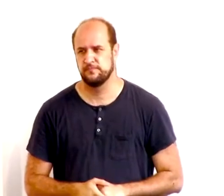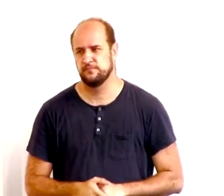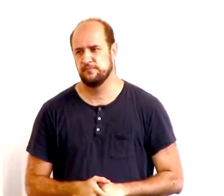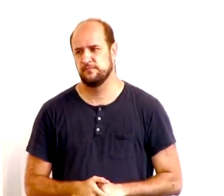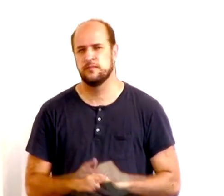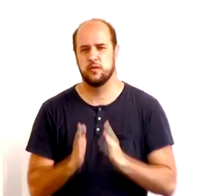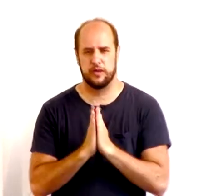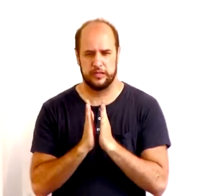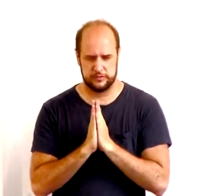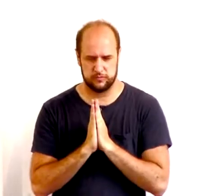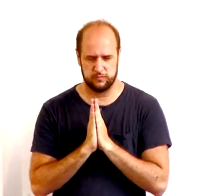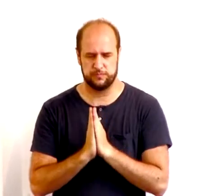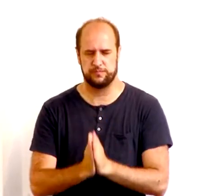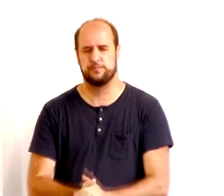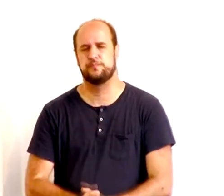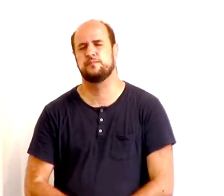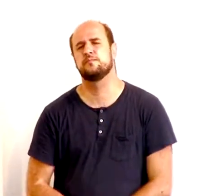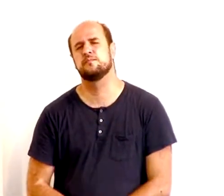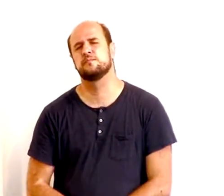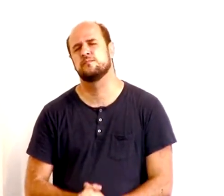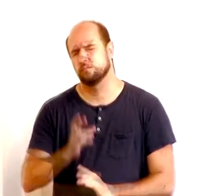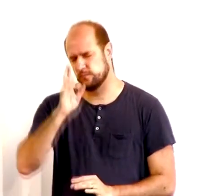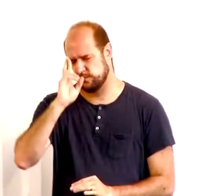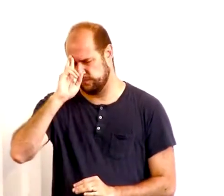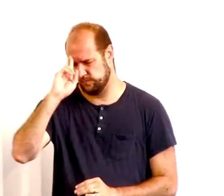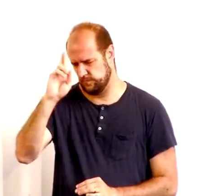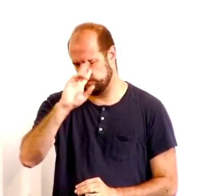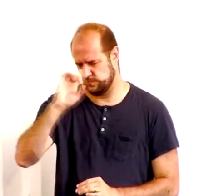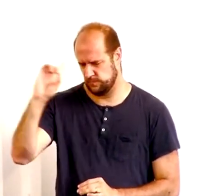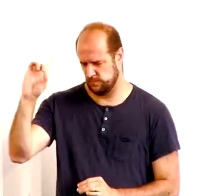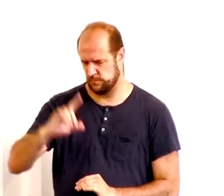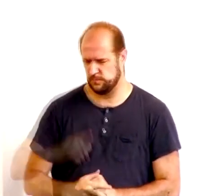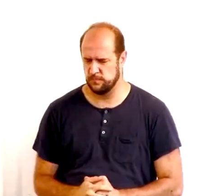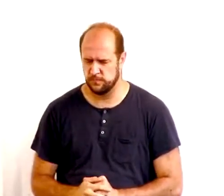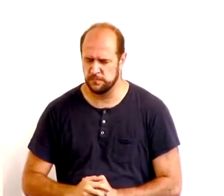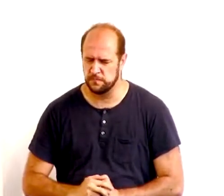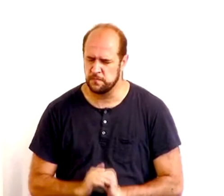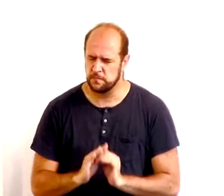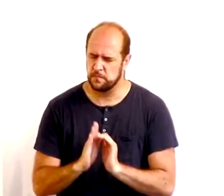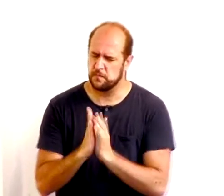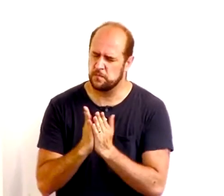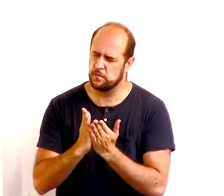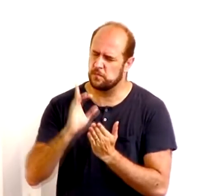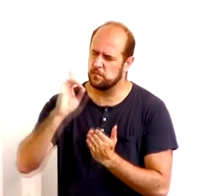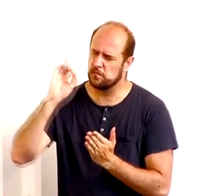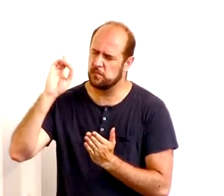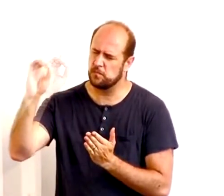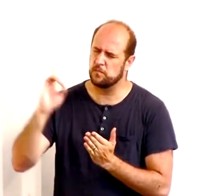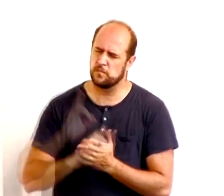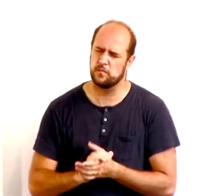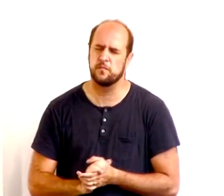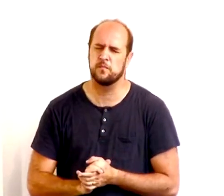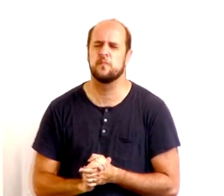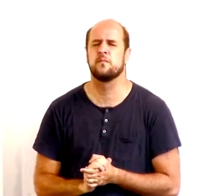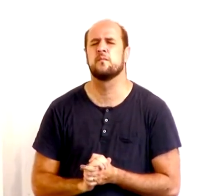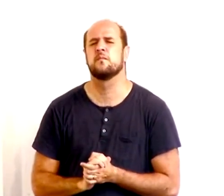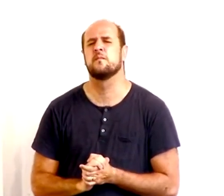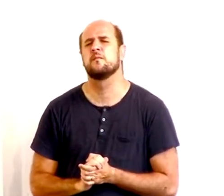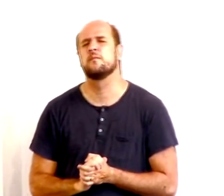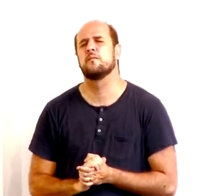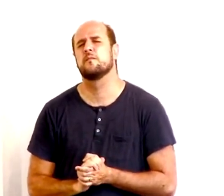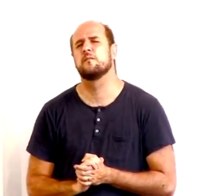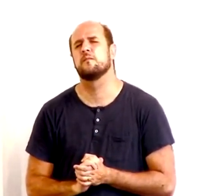Vamos orar. Senhor Deus, é a Tua palavra que nunca nos deixa numa